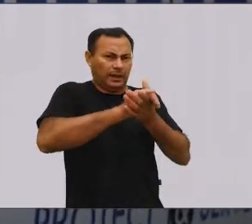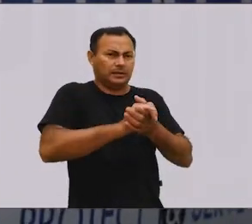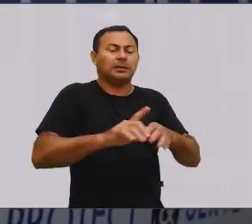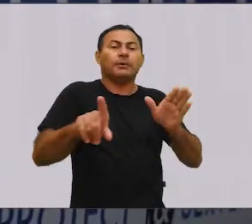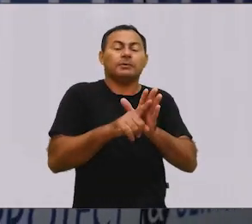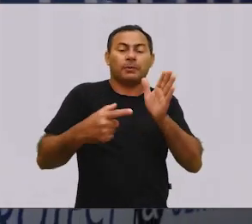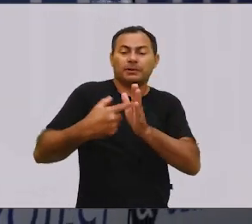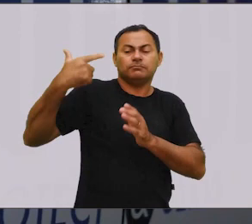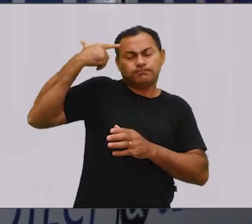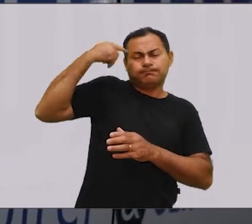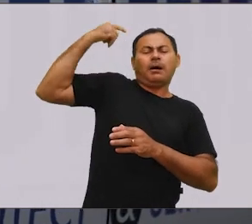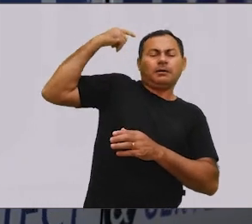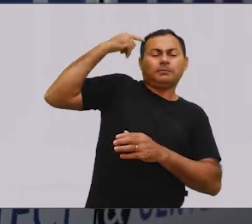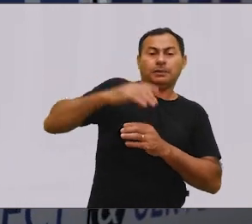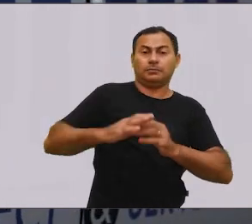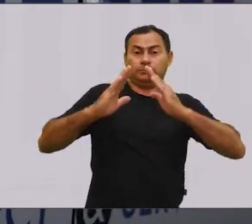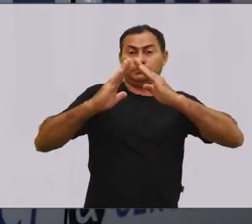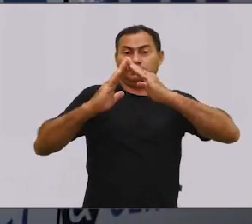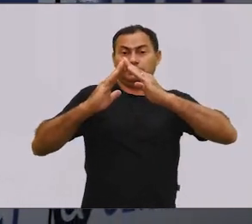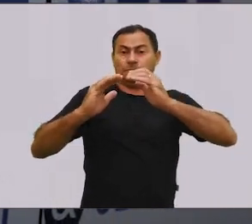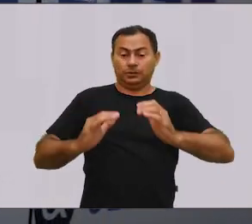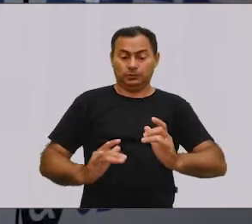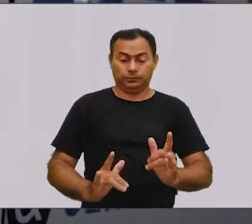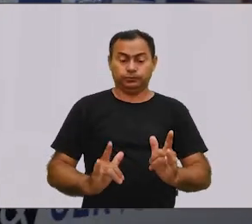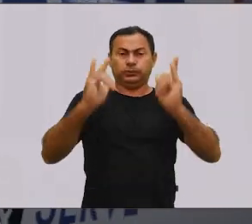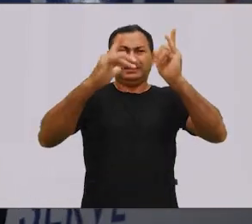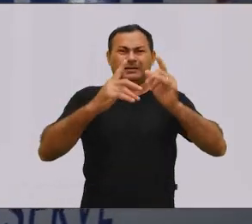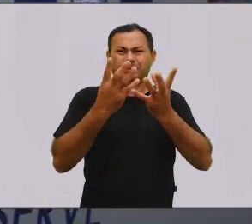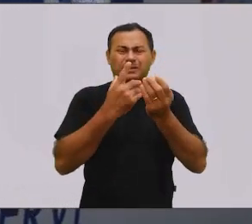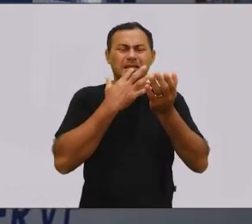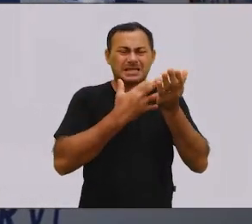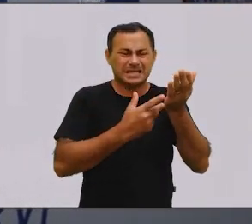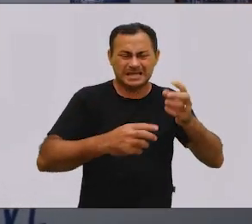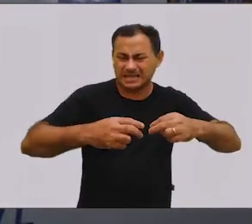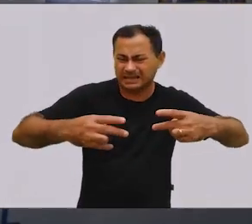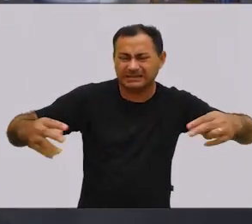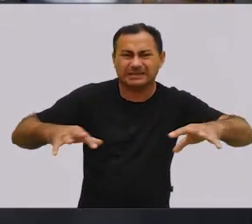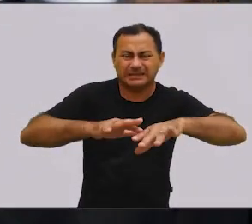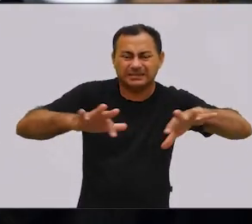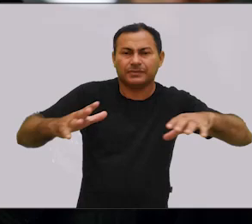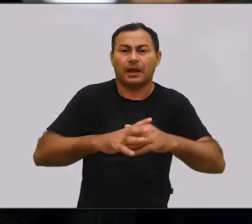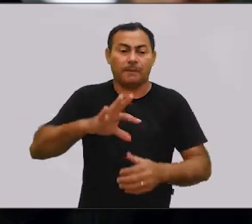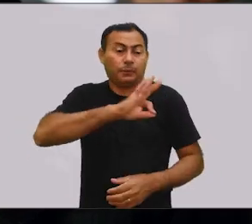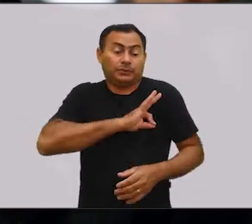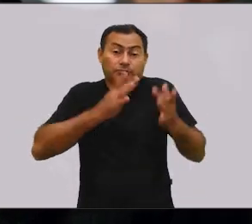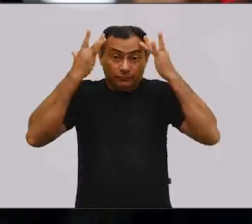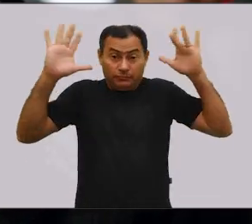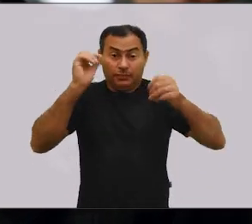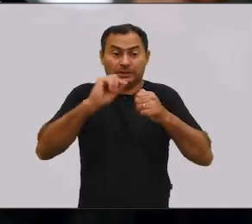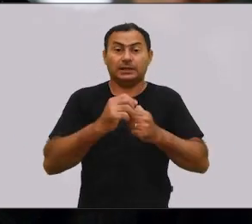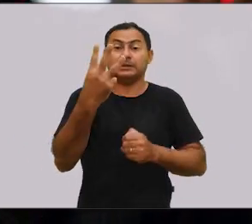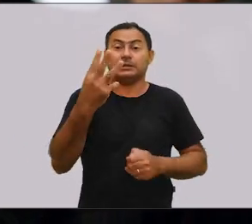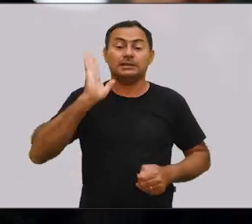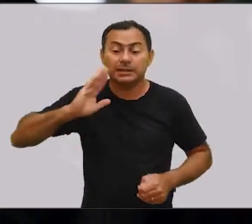depois estourou os próprios miolos. O apartamento deles parecia mais um matadouro. Era uma cena horrível. A polícia não sabia o que fazer